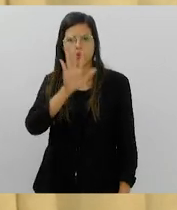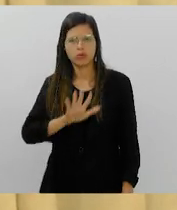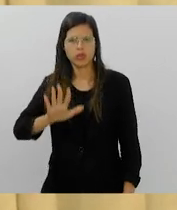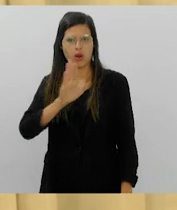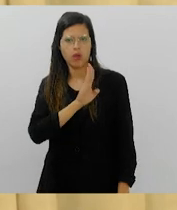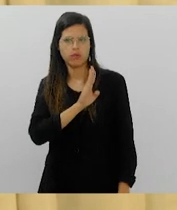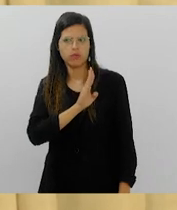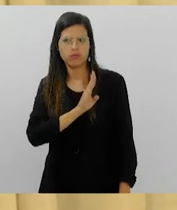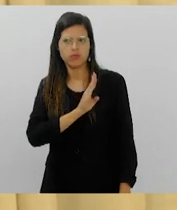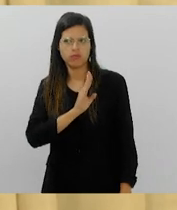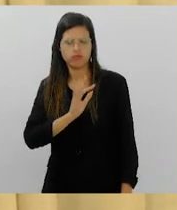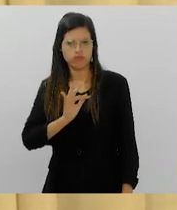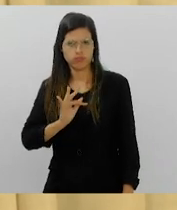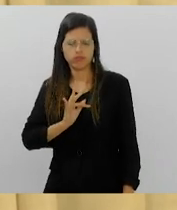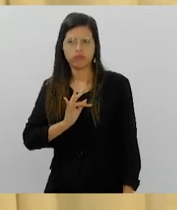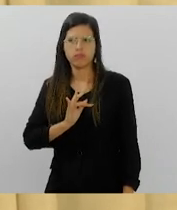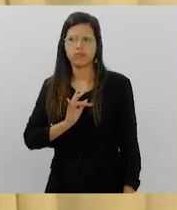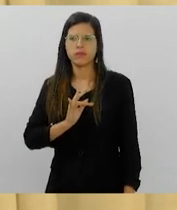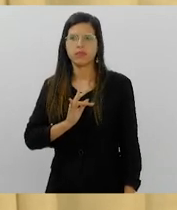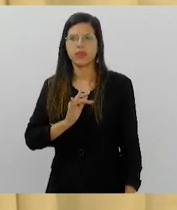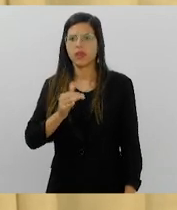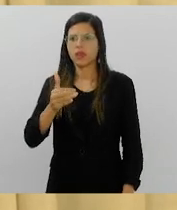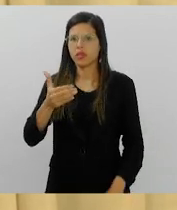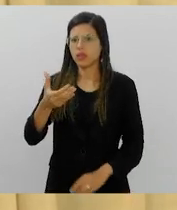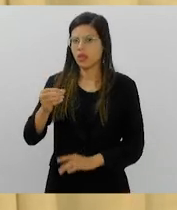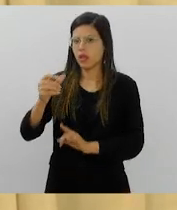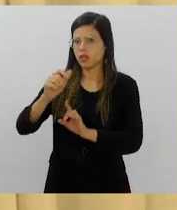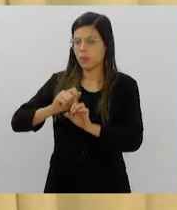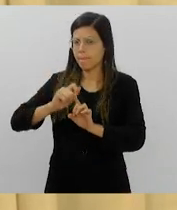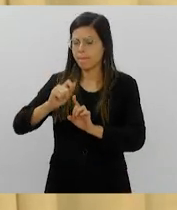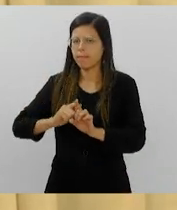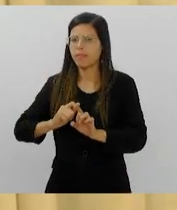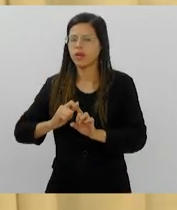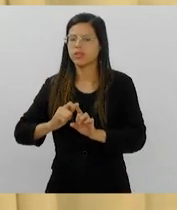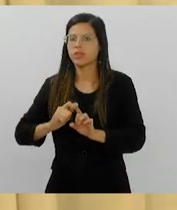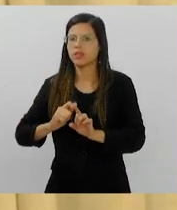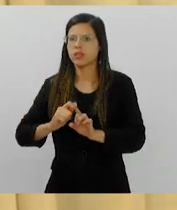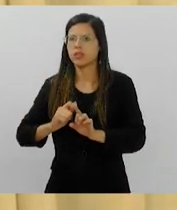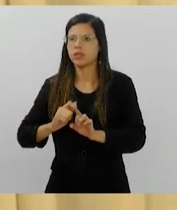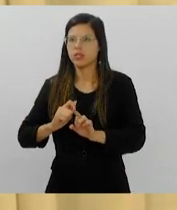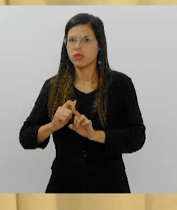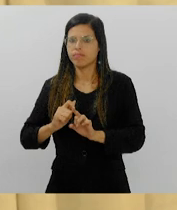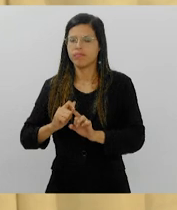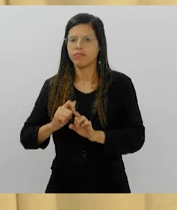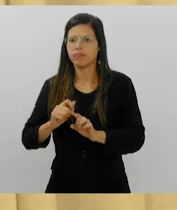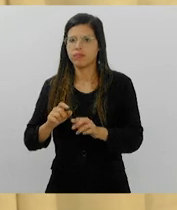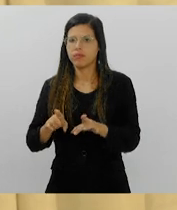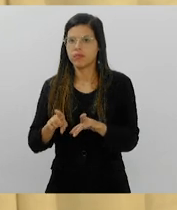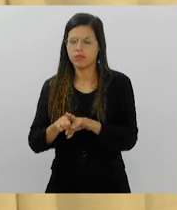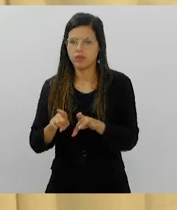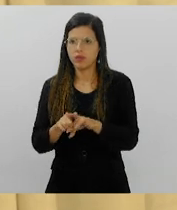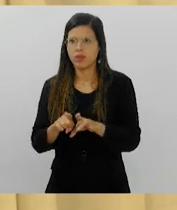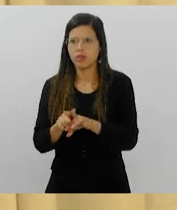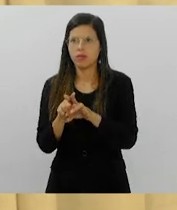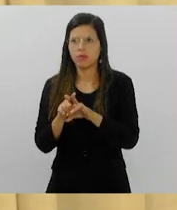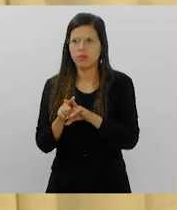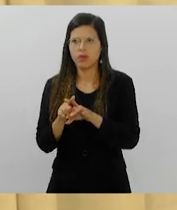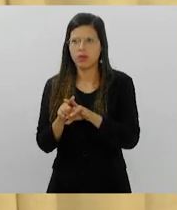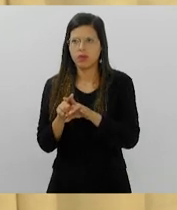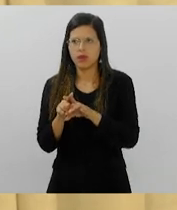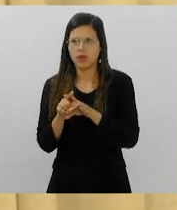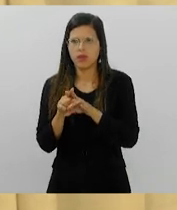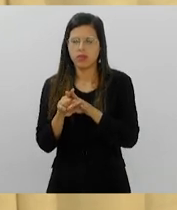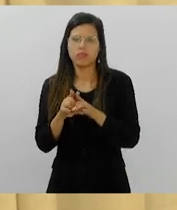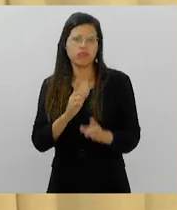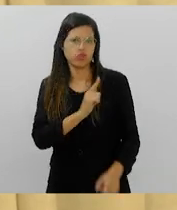Baixada durante 10 meses e pude também receber algumas, na verdade, gerir,